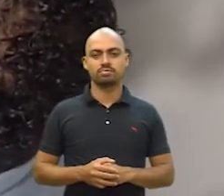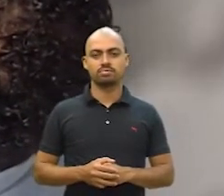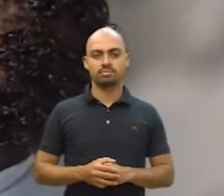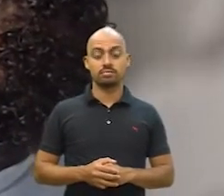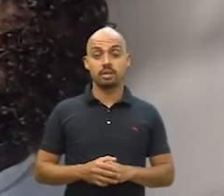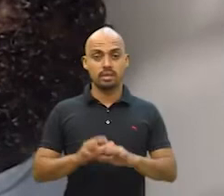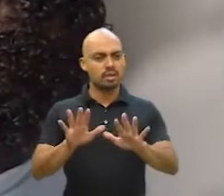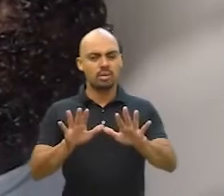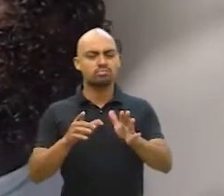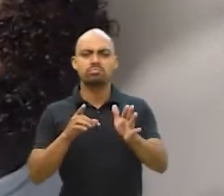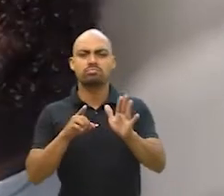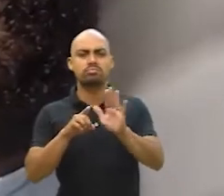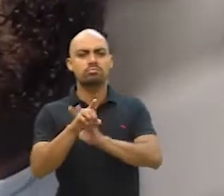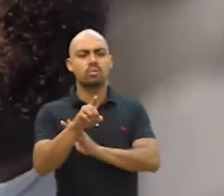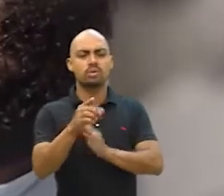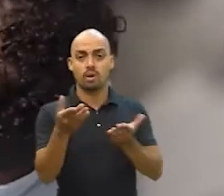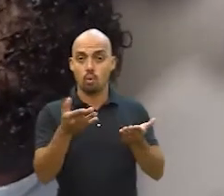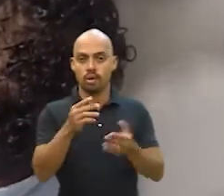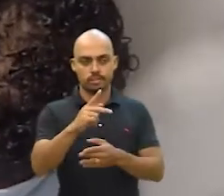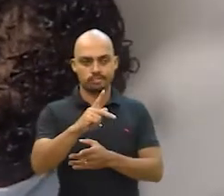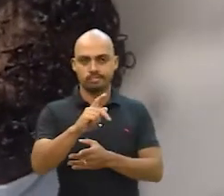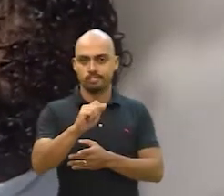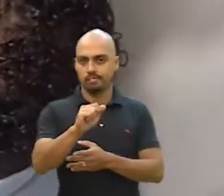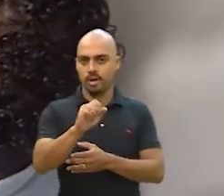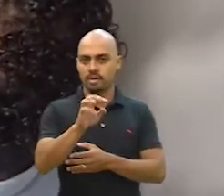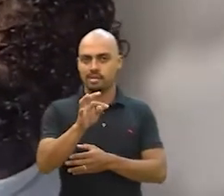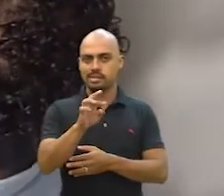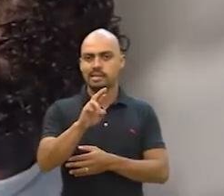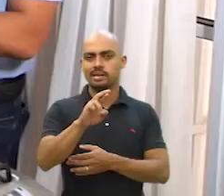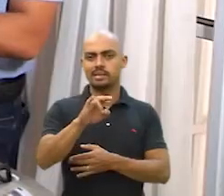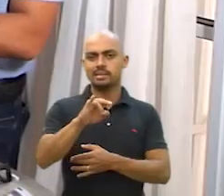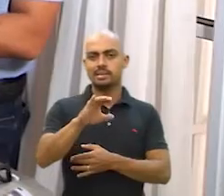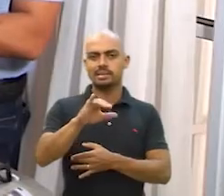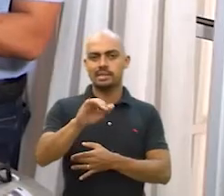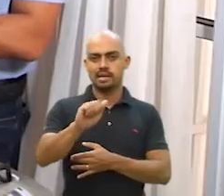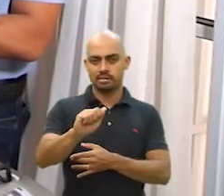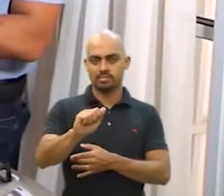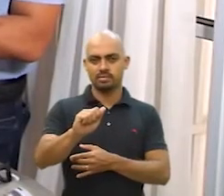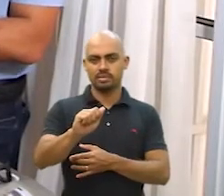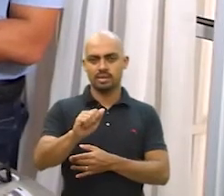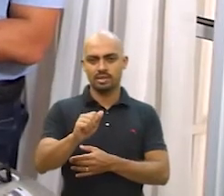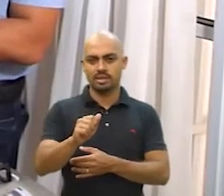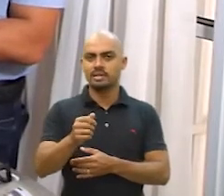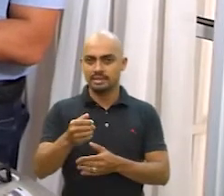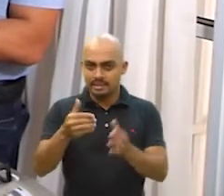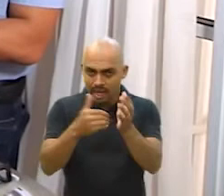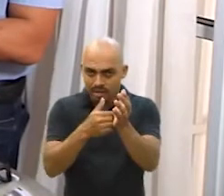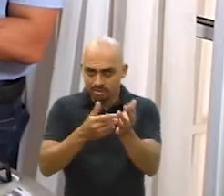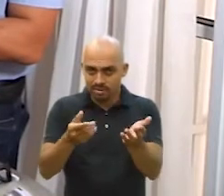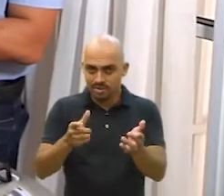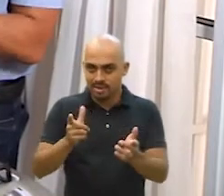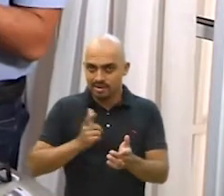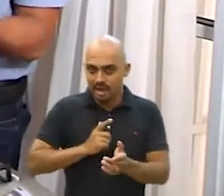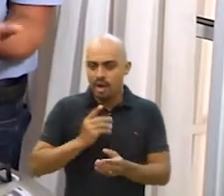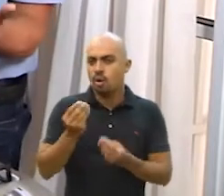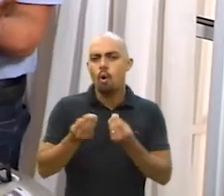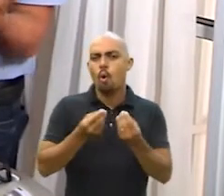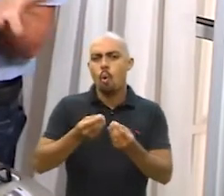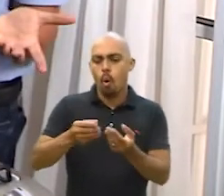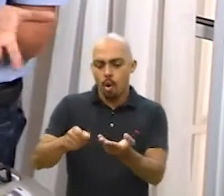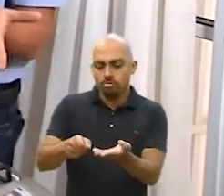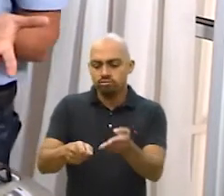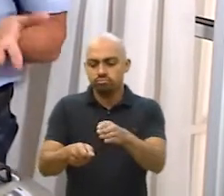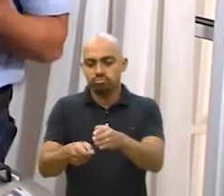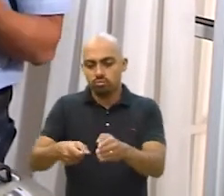Eu quero só perguntar para Patrícia se tem segredo para virar omelete. Porque, às vezes,